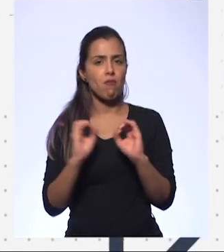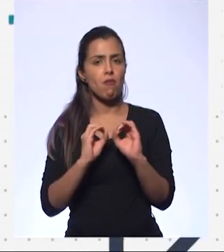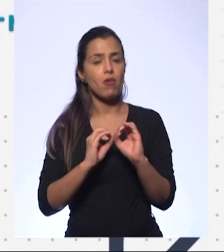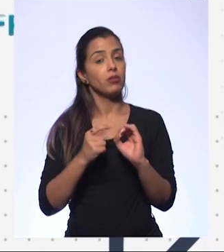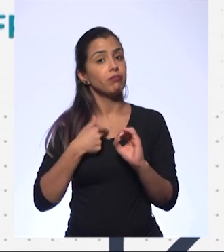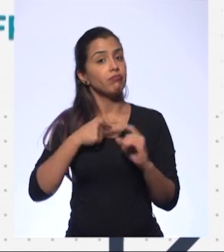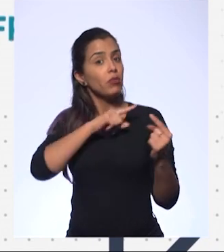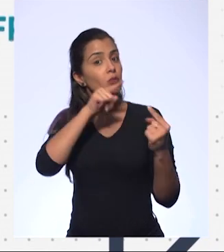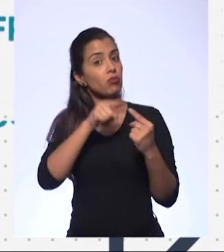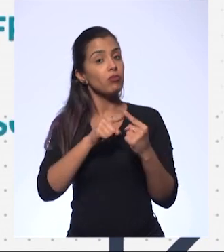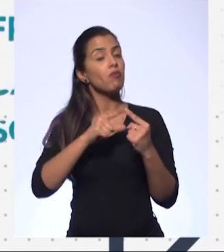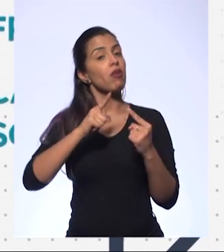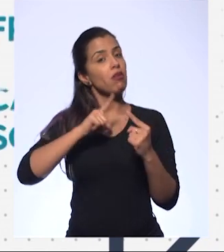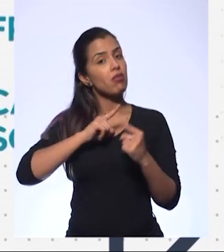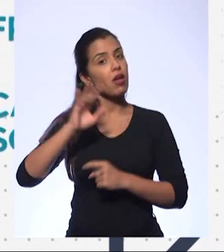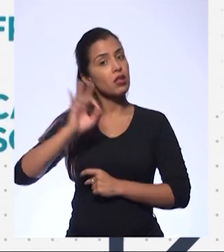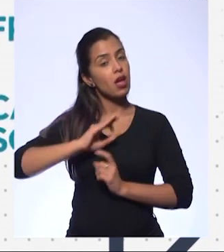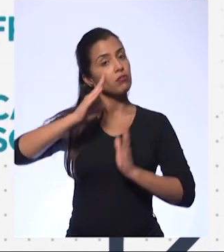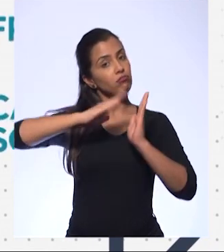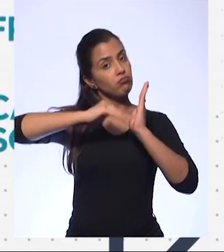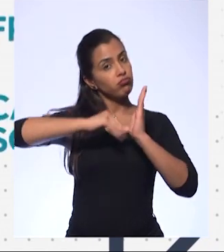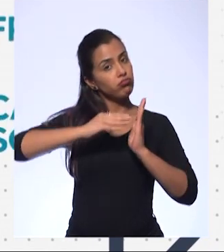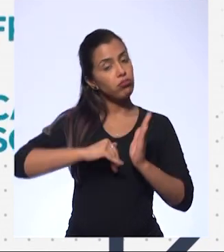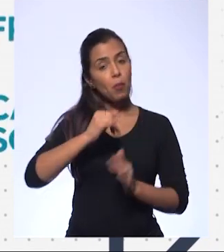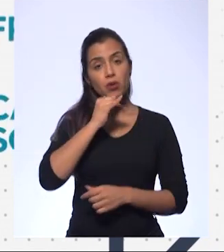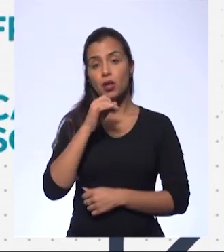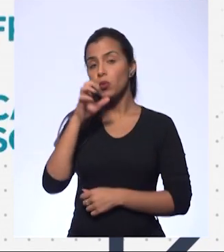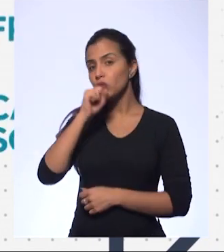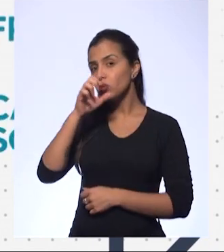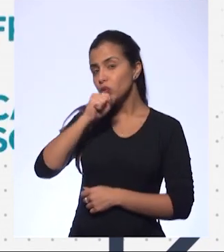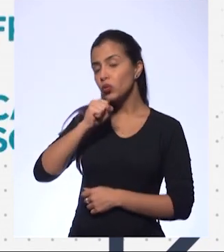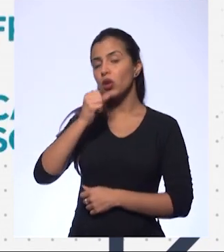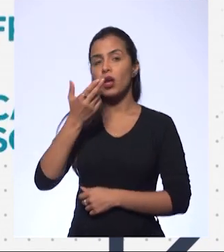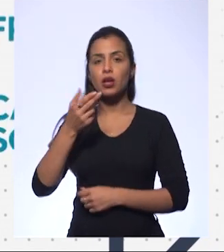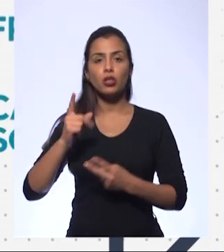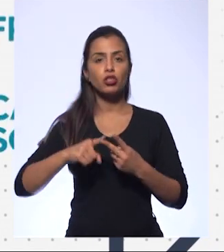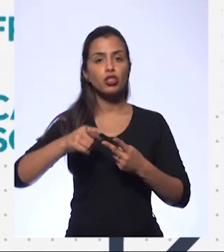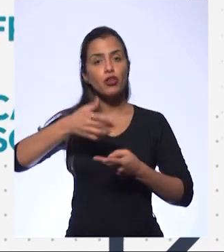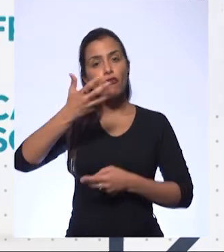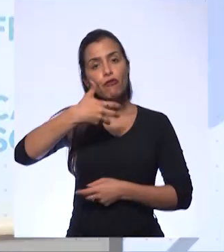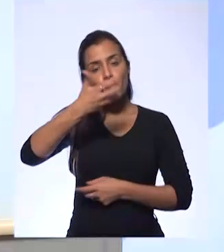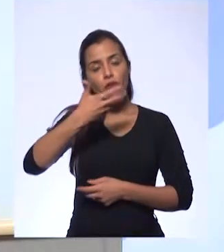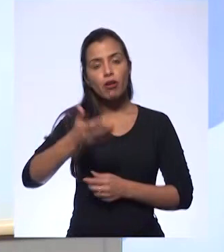produtos brasileiros, como suco de laranja, frutas e café solúvel.